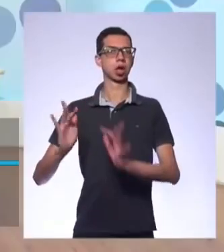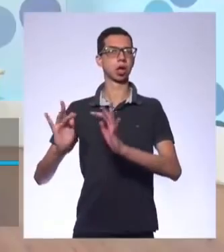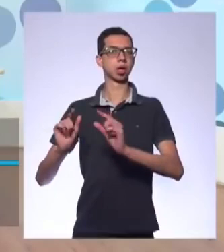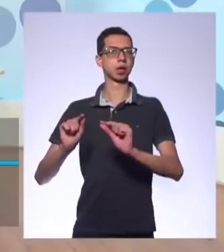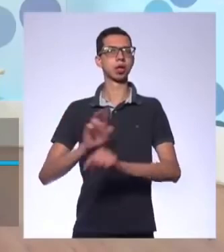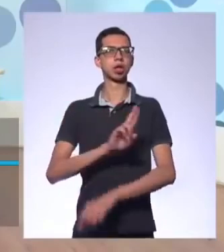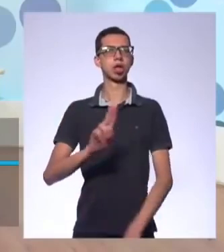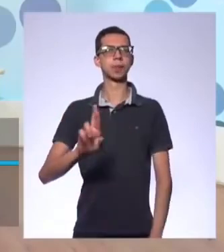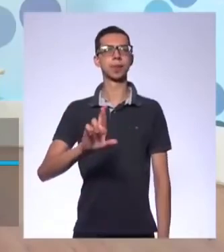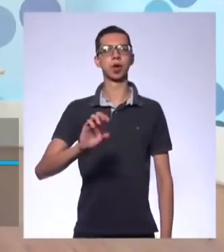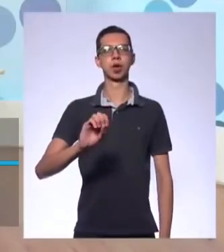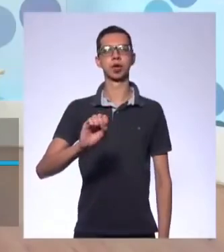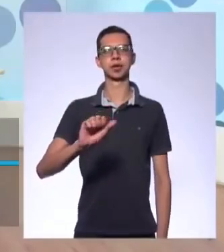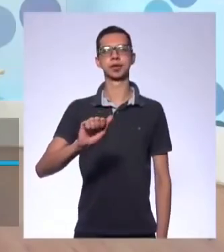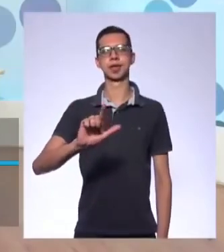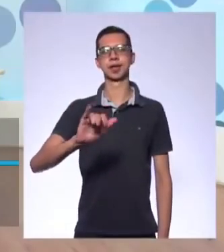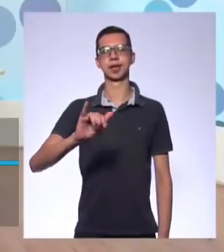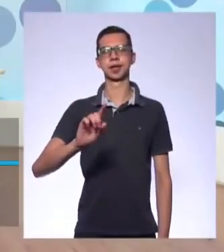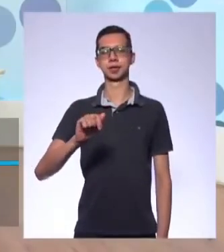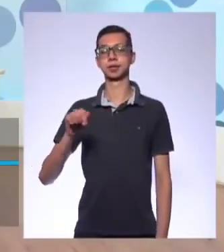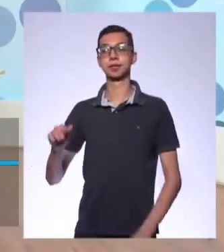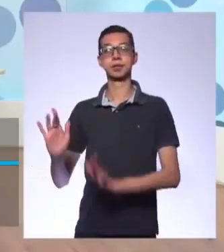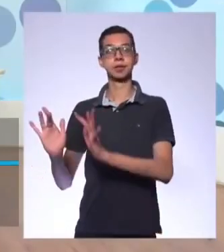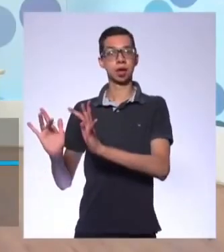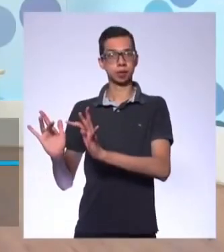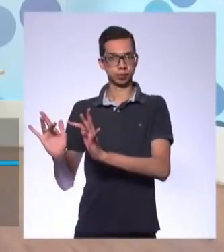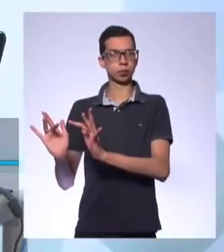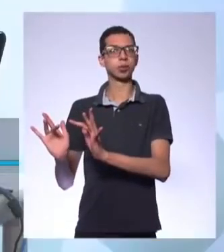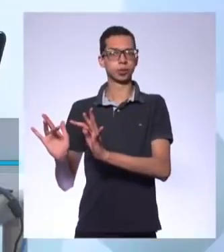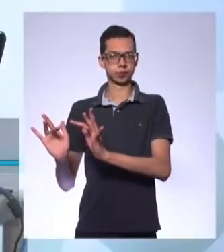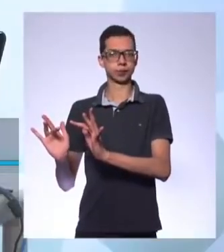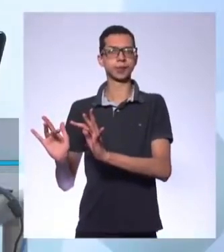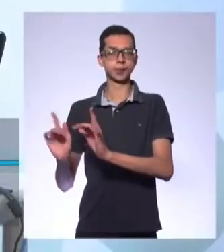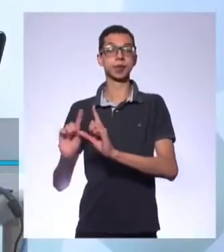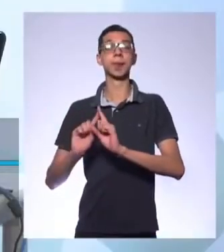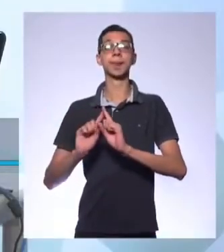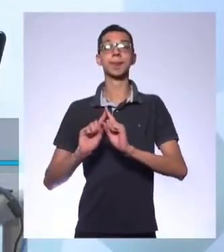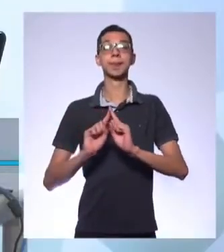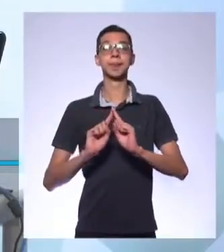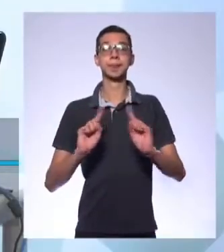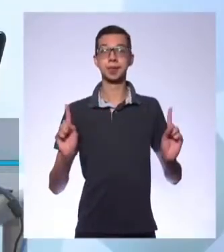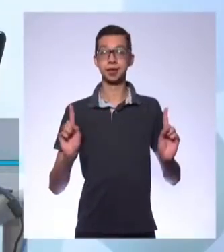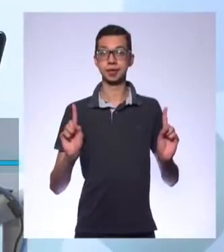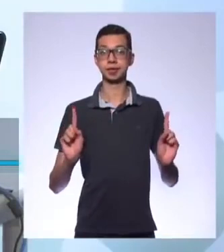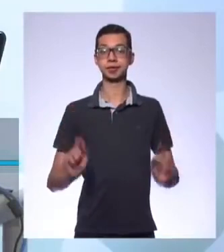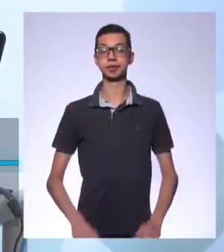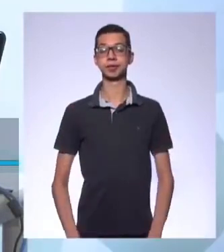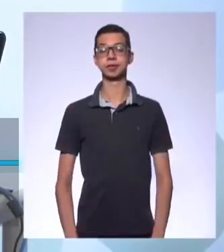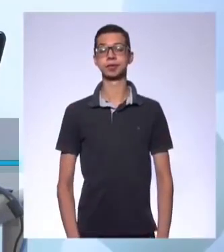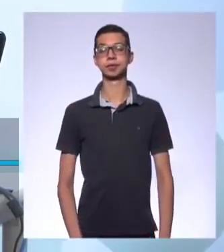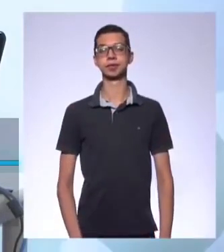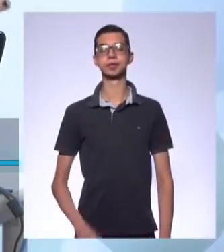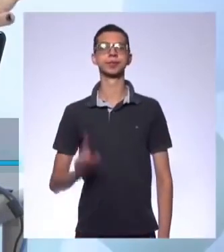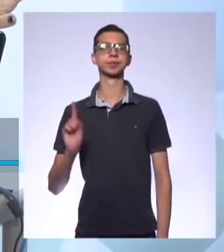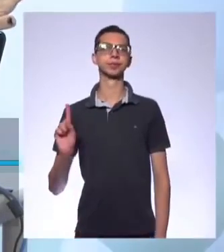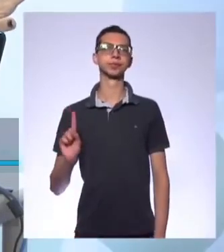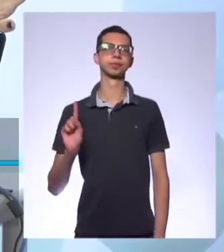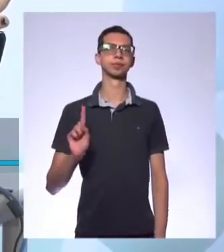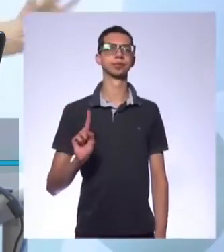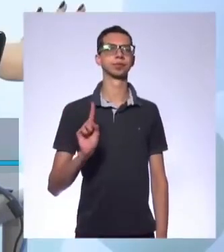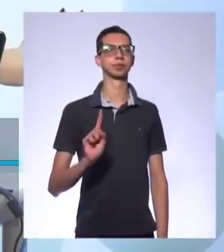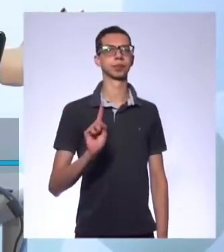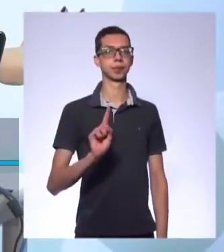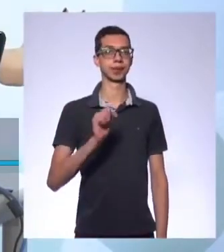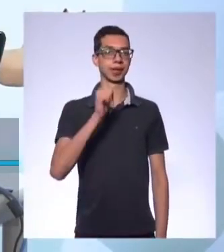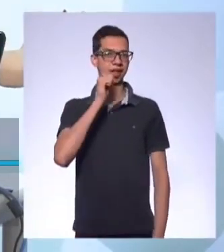Rosalinda. Rosalind, isso. Ele namorava. Mas ele foi para lá e acabou deixando